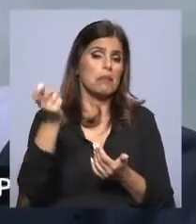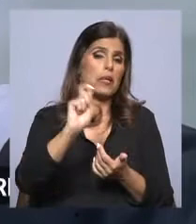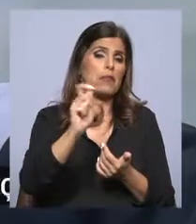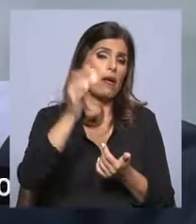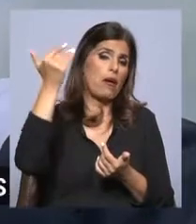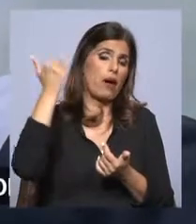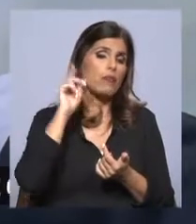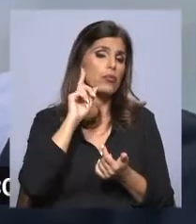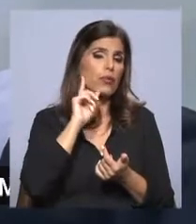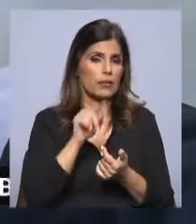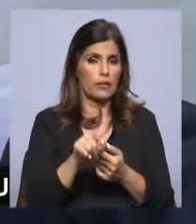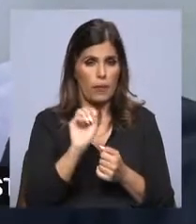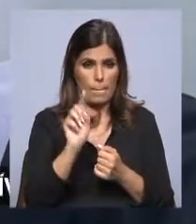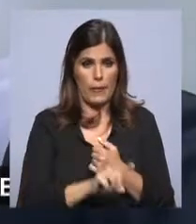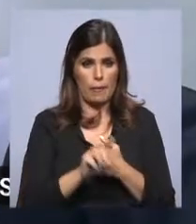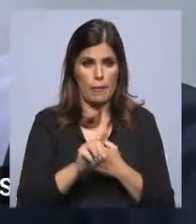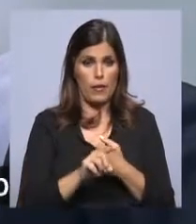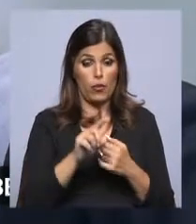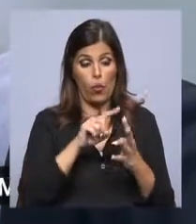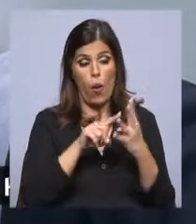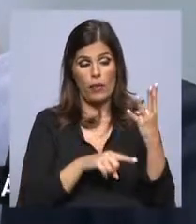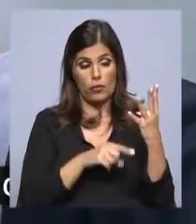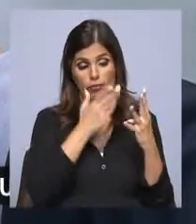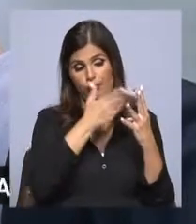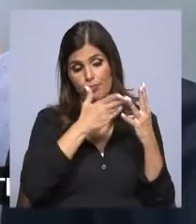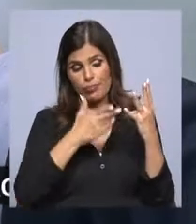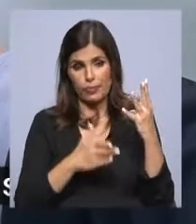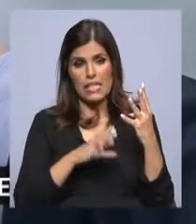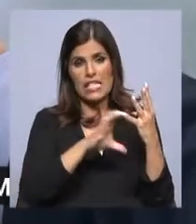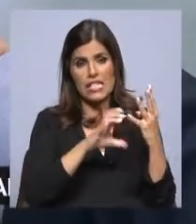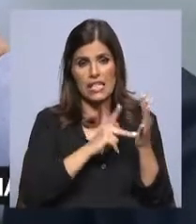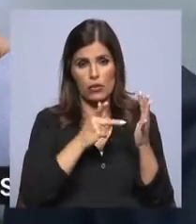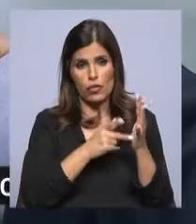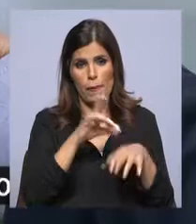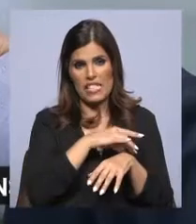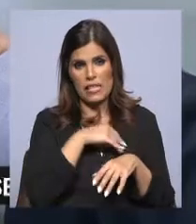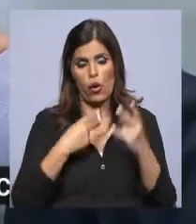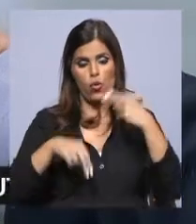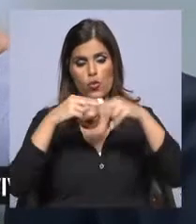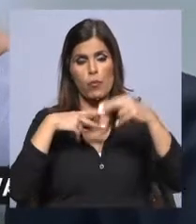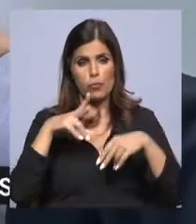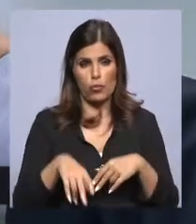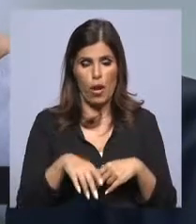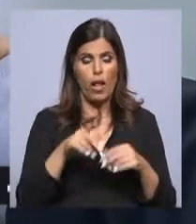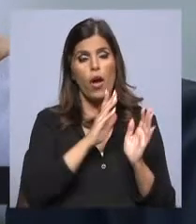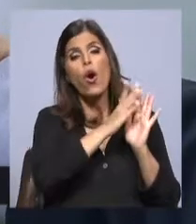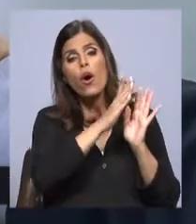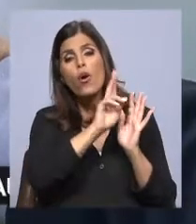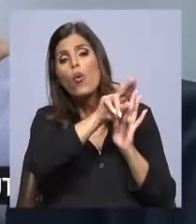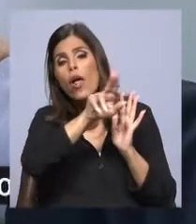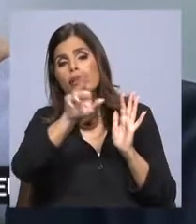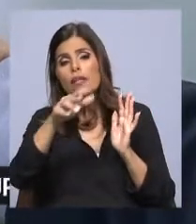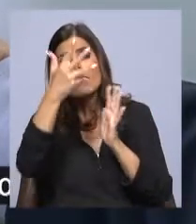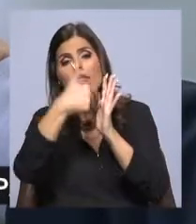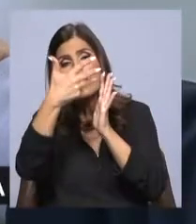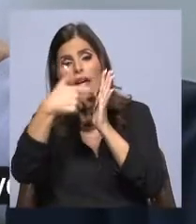aqui. Este é o primeiro de 4 volumes. Ciência, Tecnologia e Medicina na Construção de Portugal. É uma coleção de vários textos